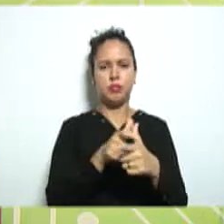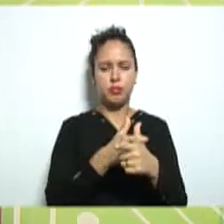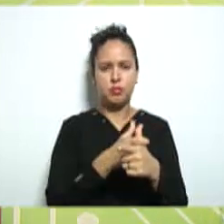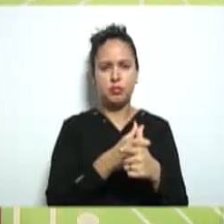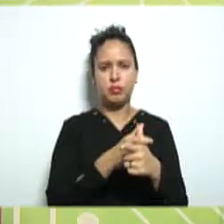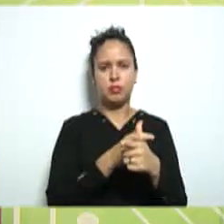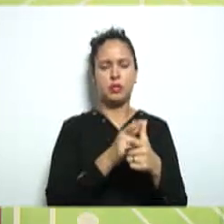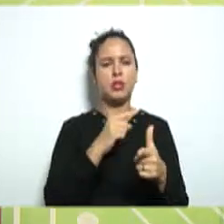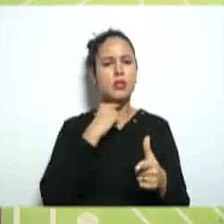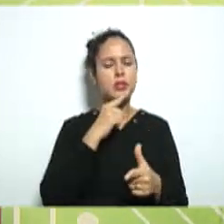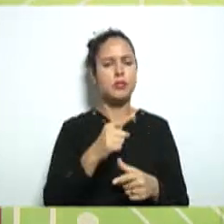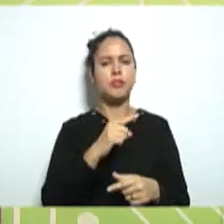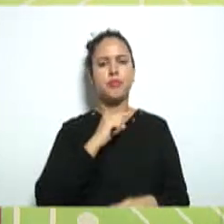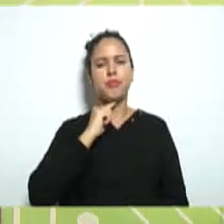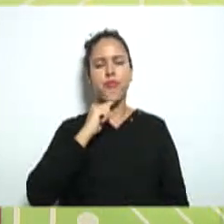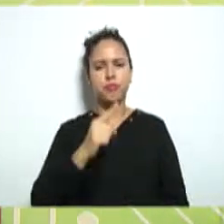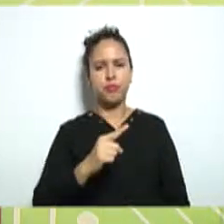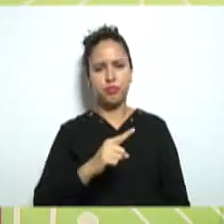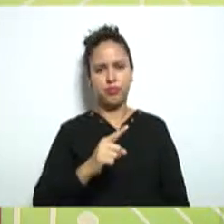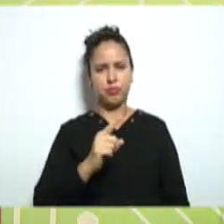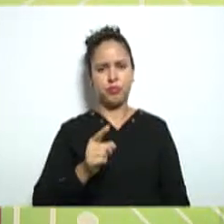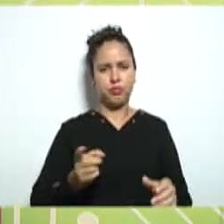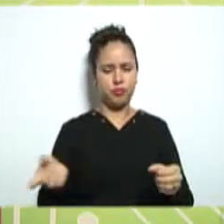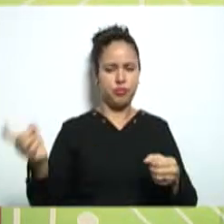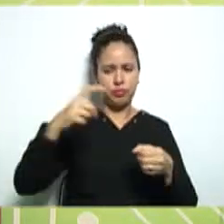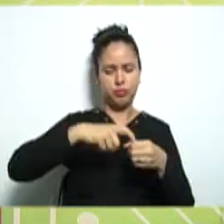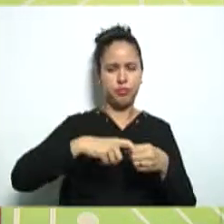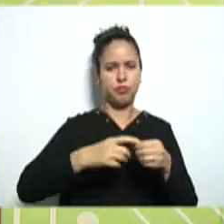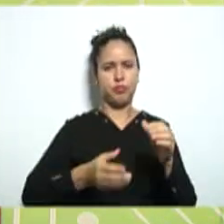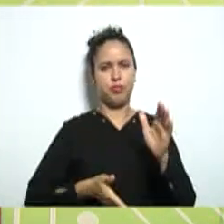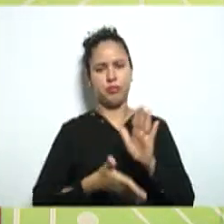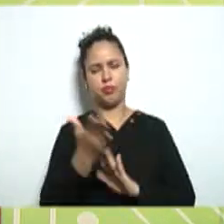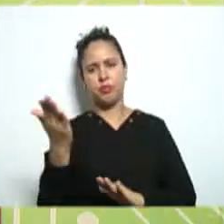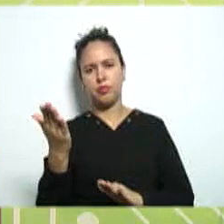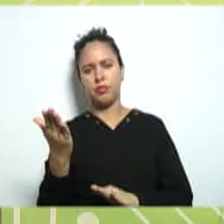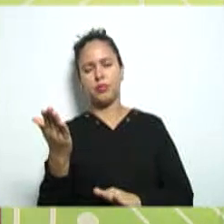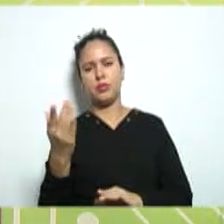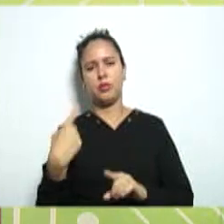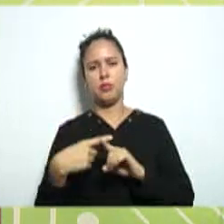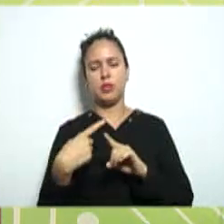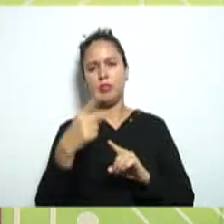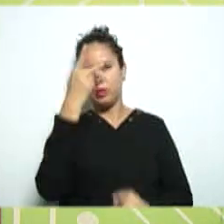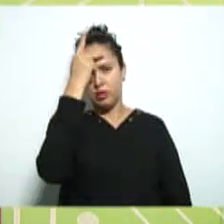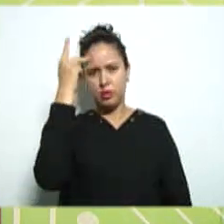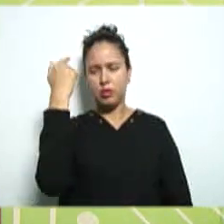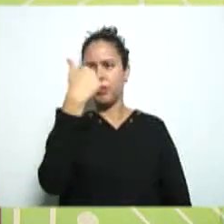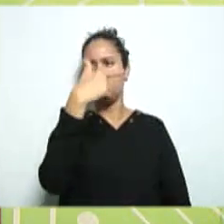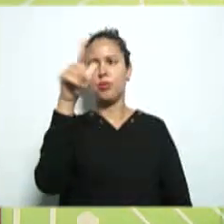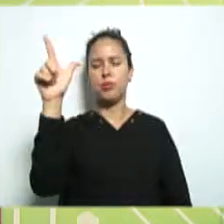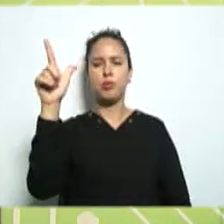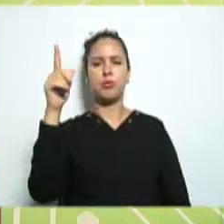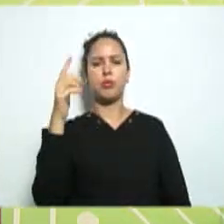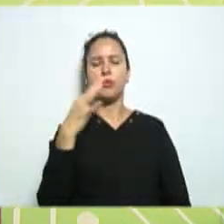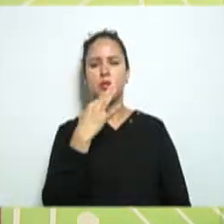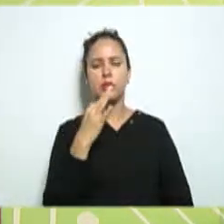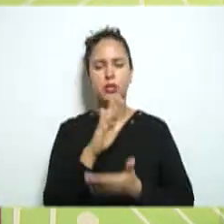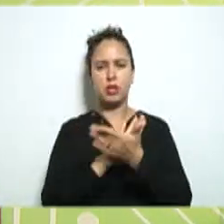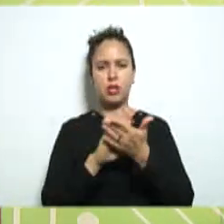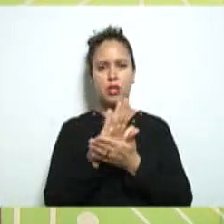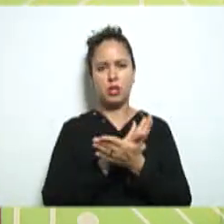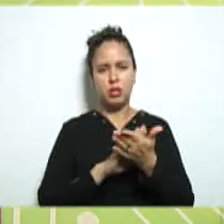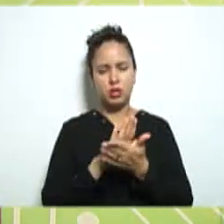vezes não consegue sair. Porque a pessoa é de outro lugar, a pessoa tem medo de se perder. E o medo é